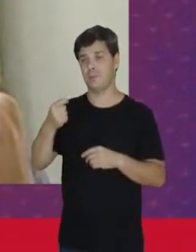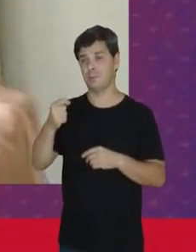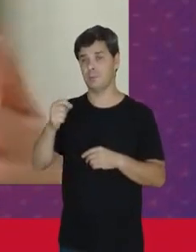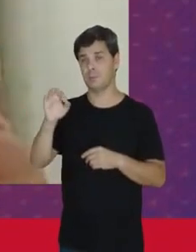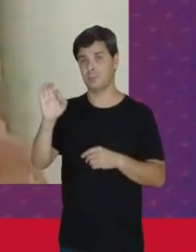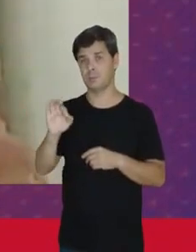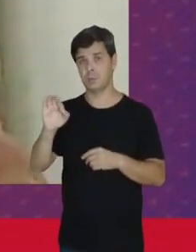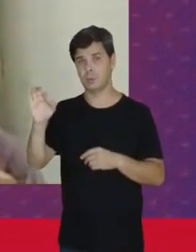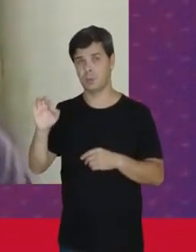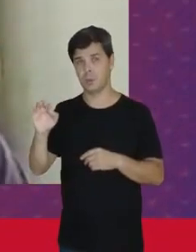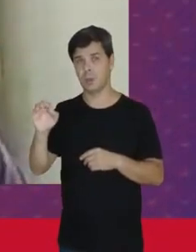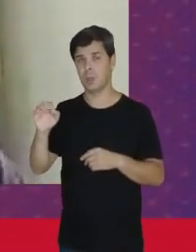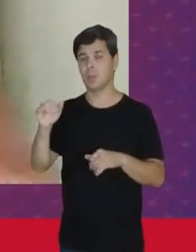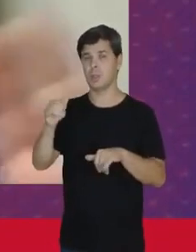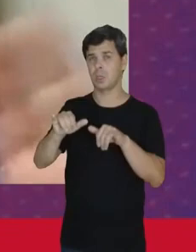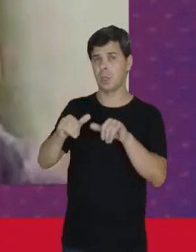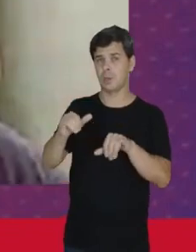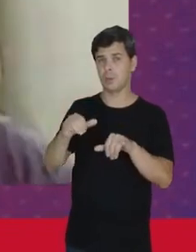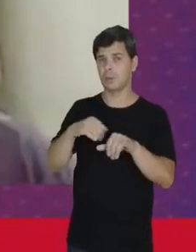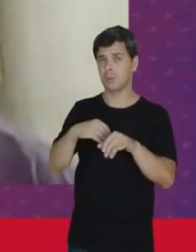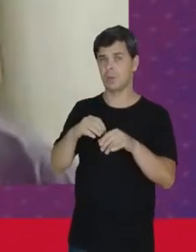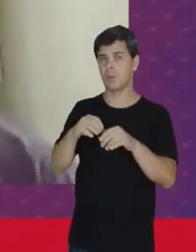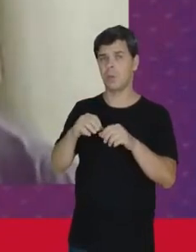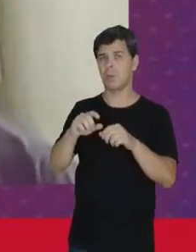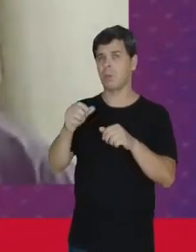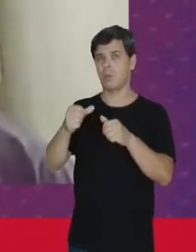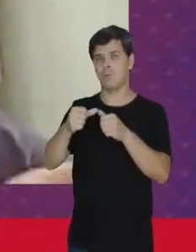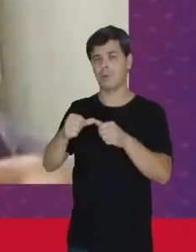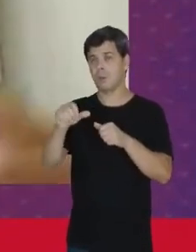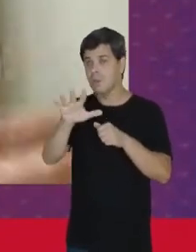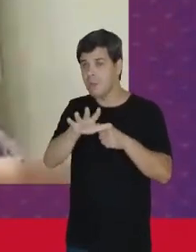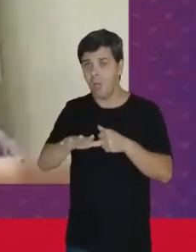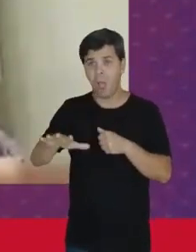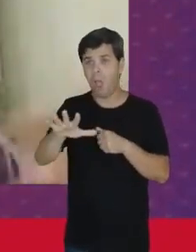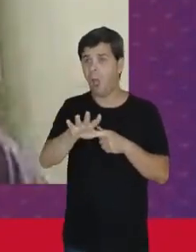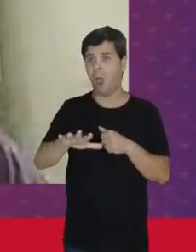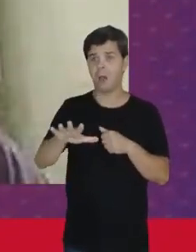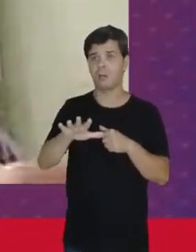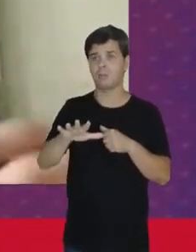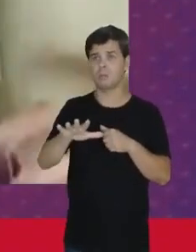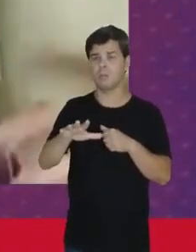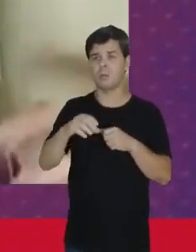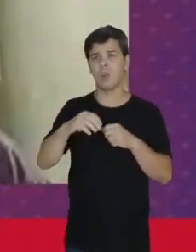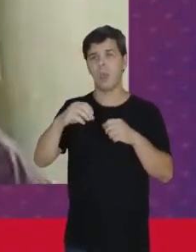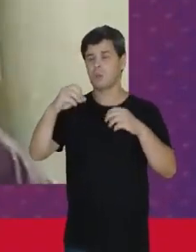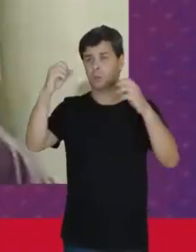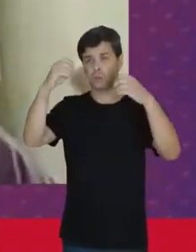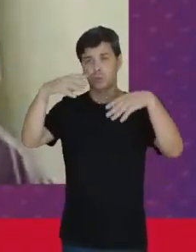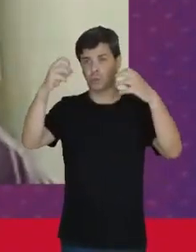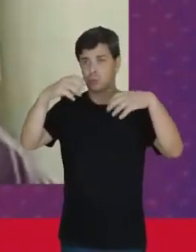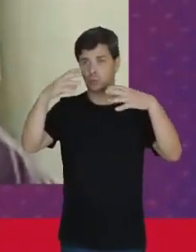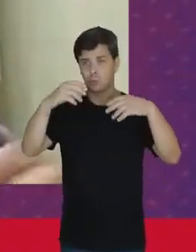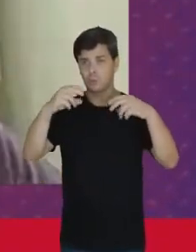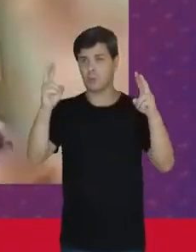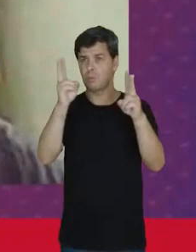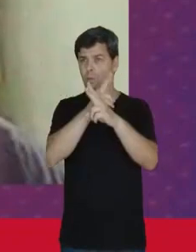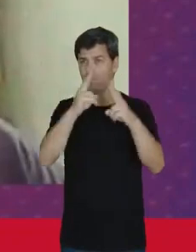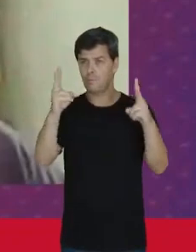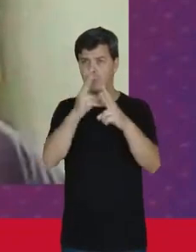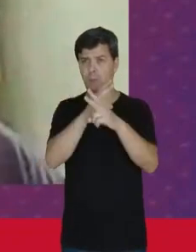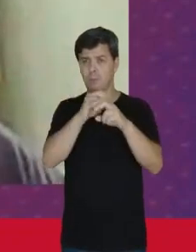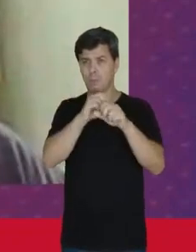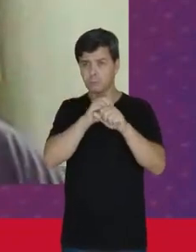20% dessas substâncias aplicadas, elas não ficam na área exatamente aplicada, ou seja, pela chuva, pelo